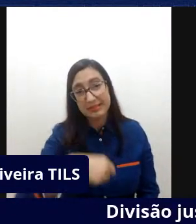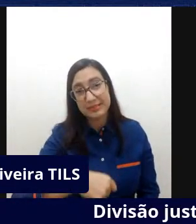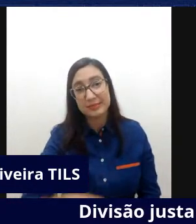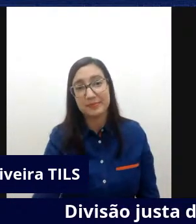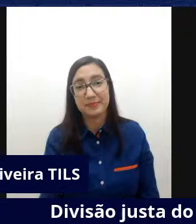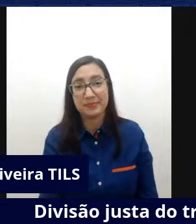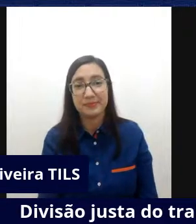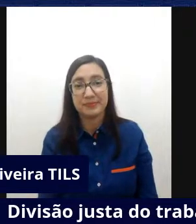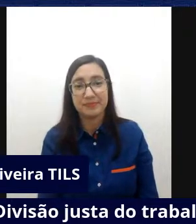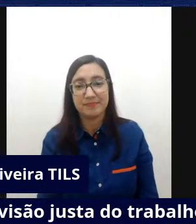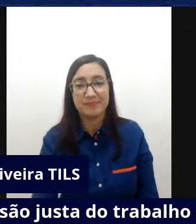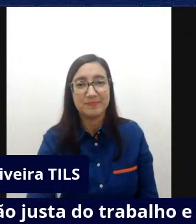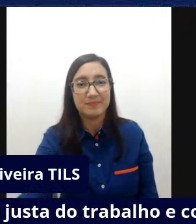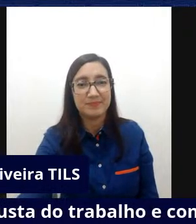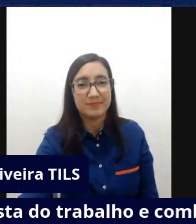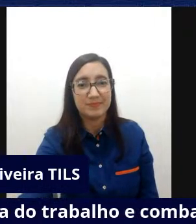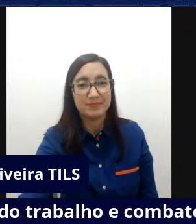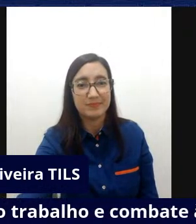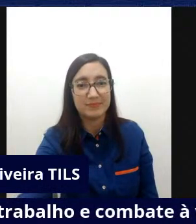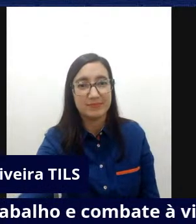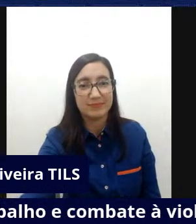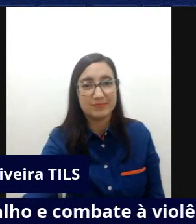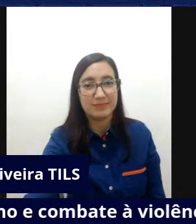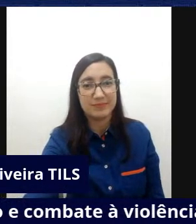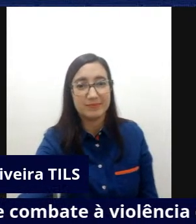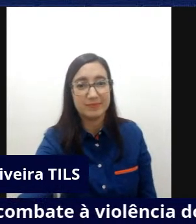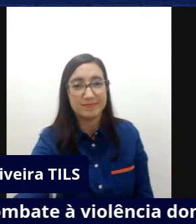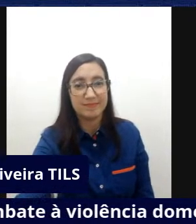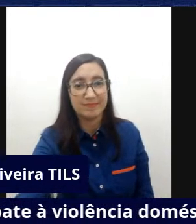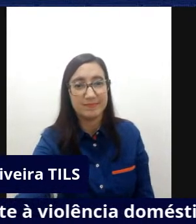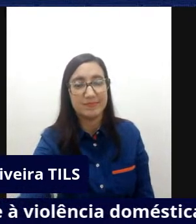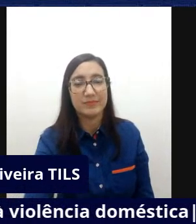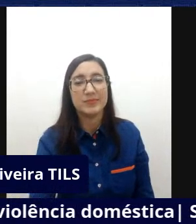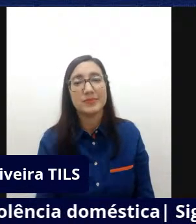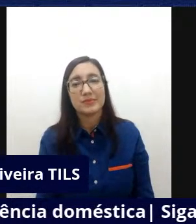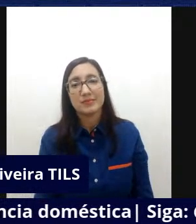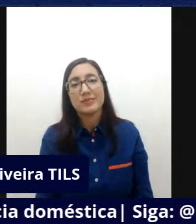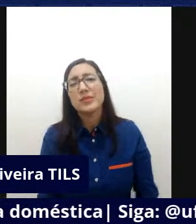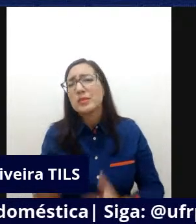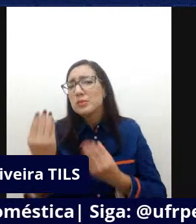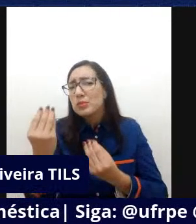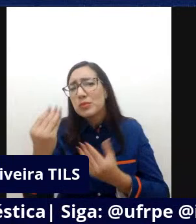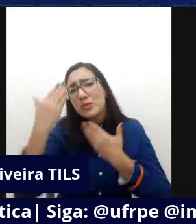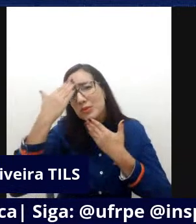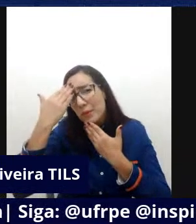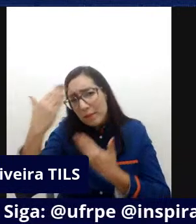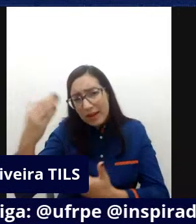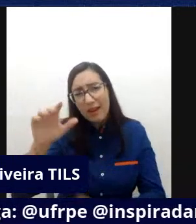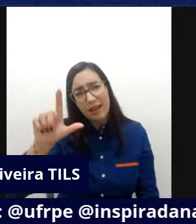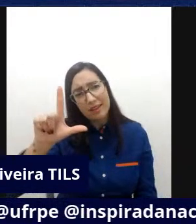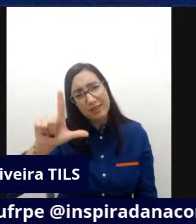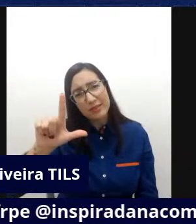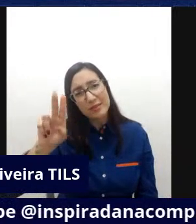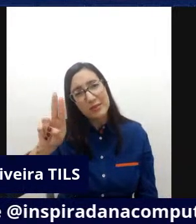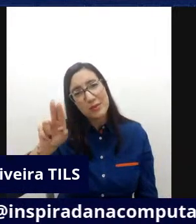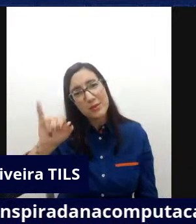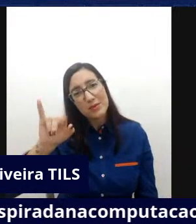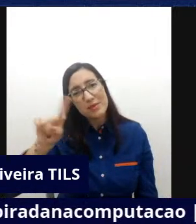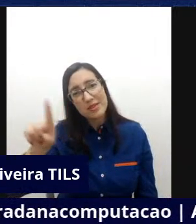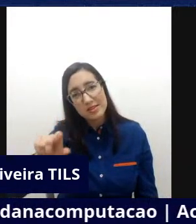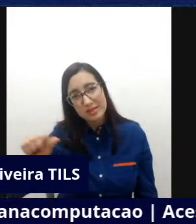esse patamar de civilidade. Luísa, muito obrigada pela sua participação, por toda a contribuição que você